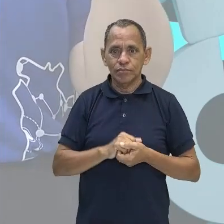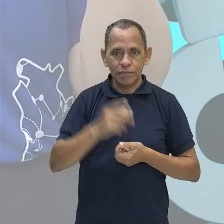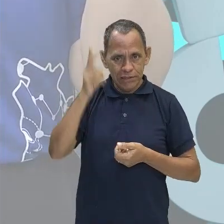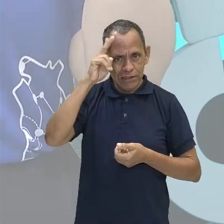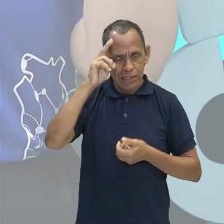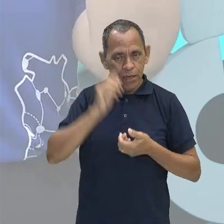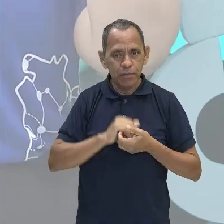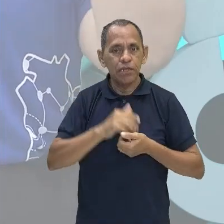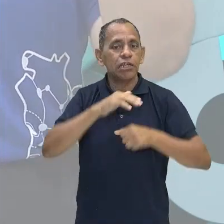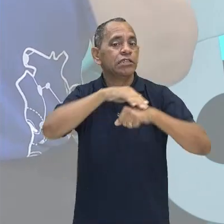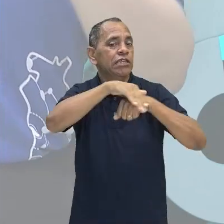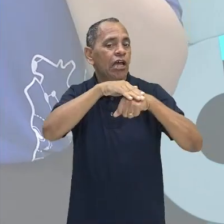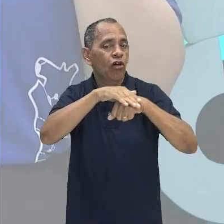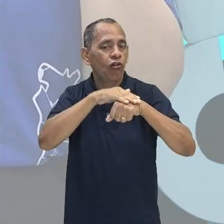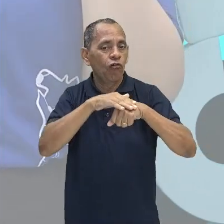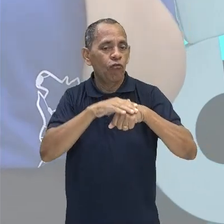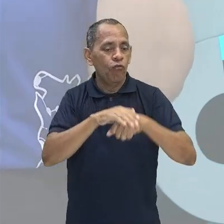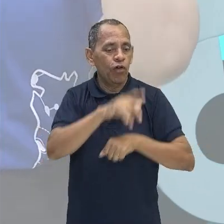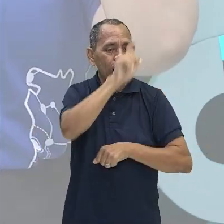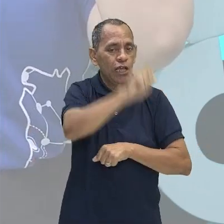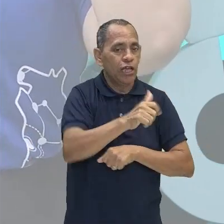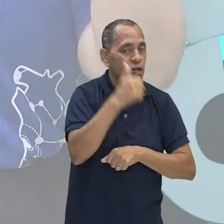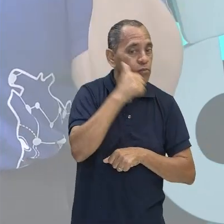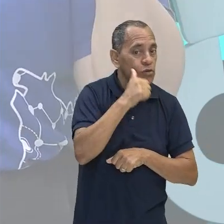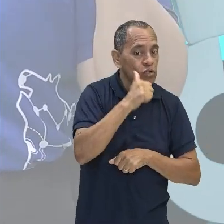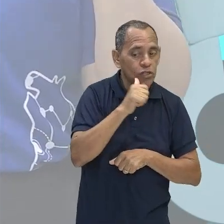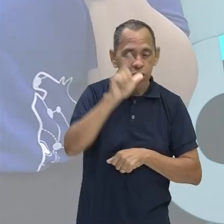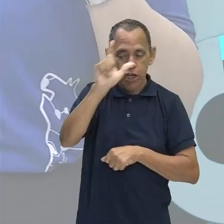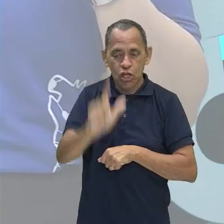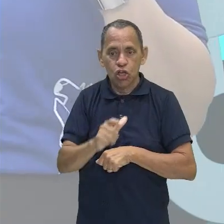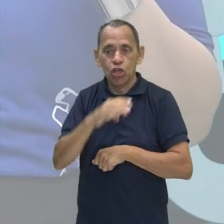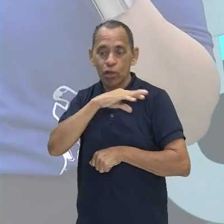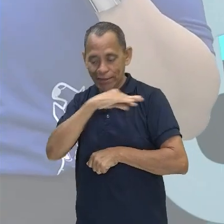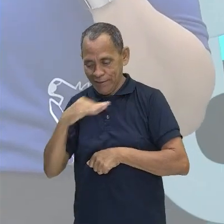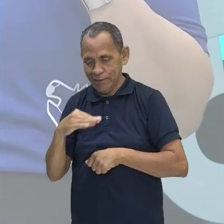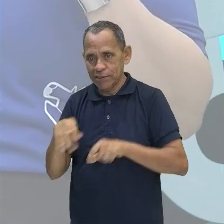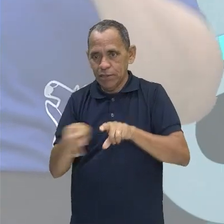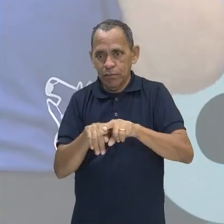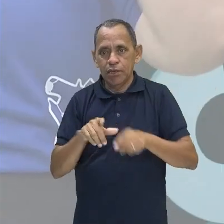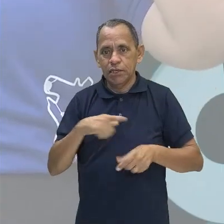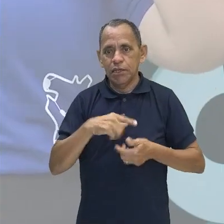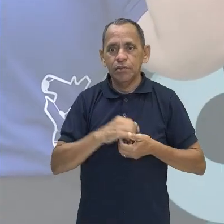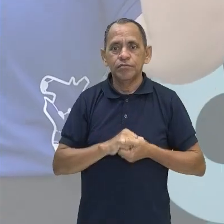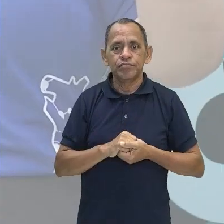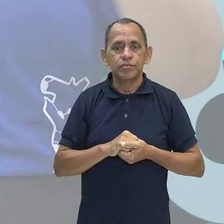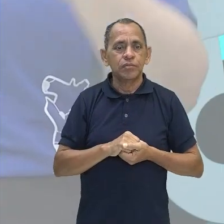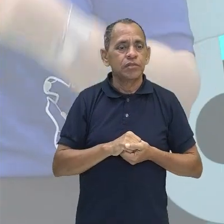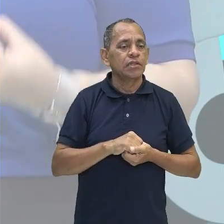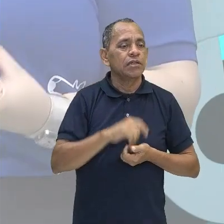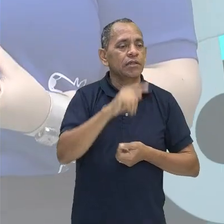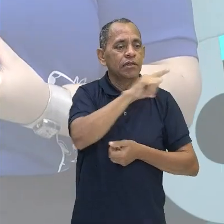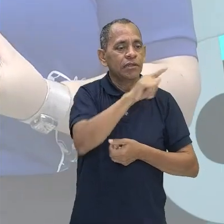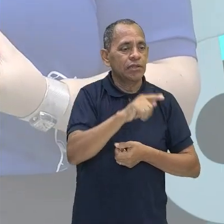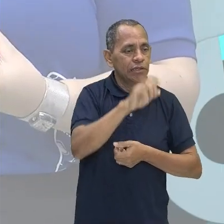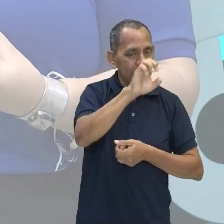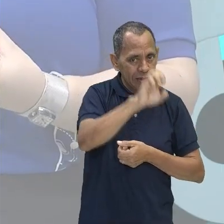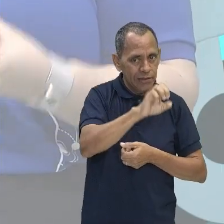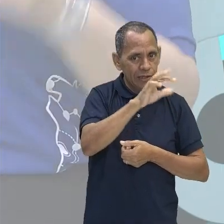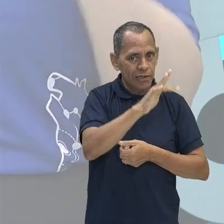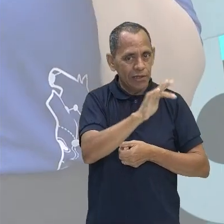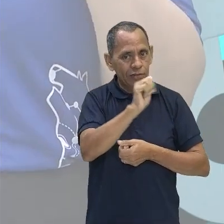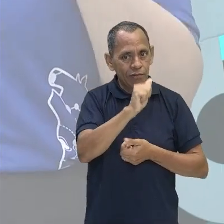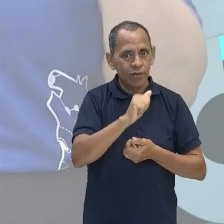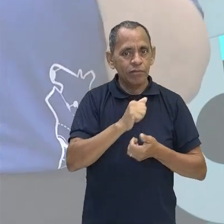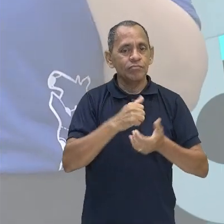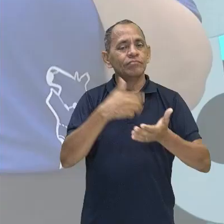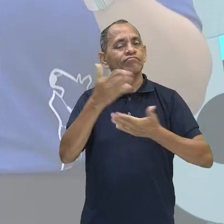eu entendia o processo do personagem menino, da personagem Zefa, a interação entre os